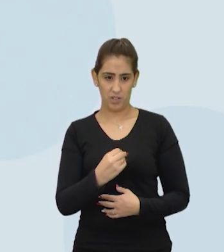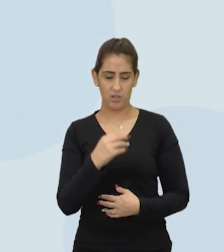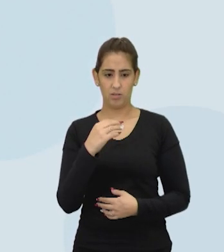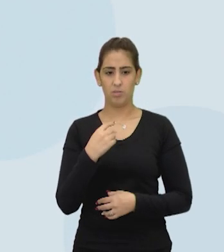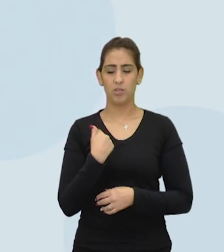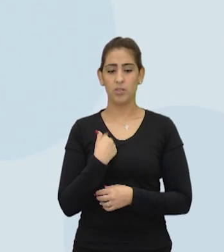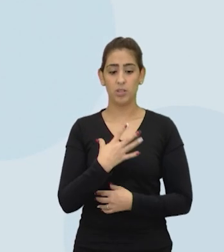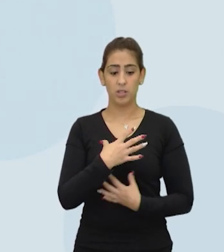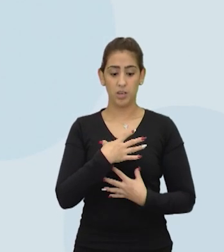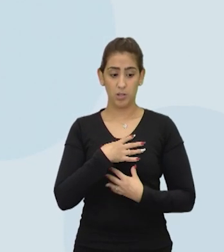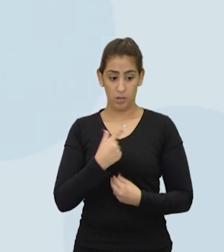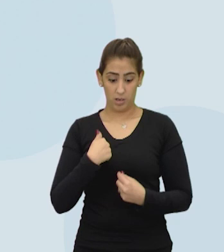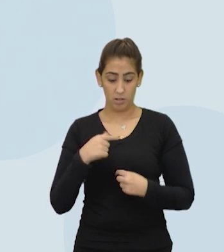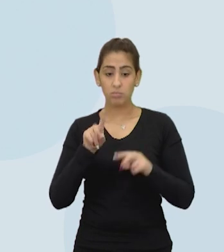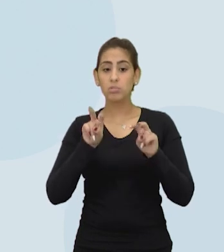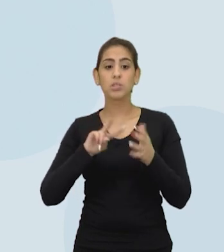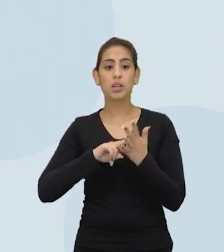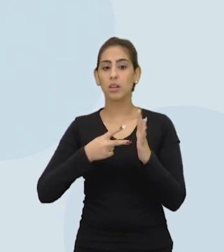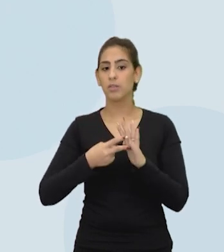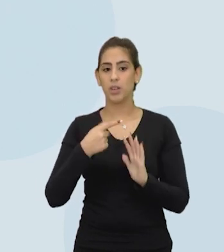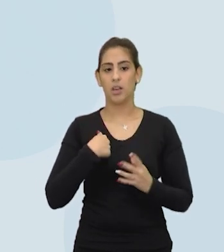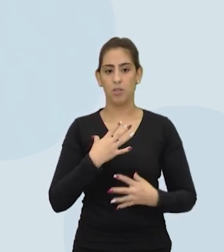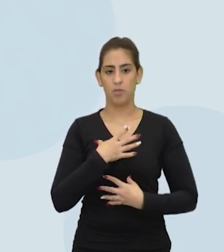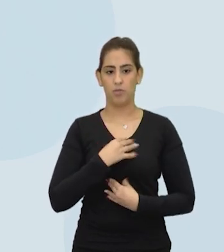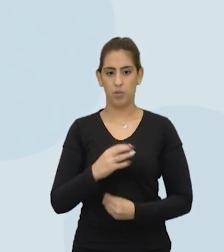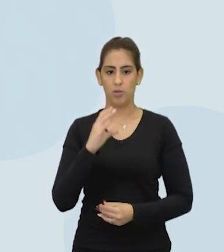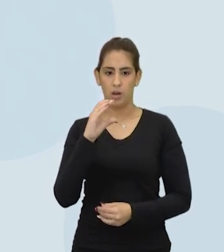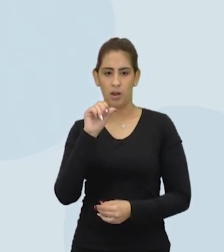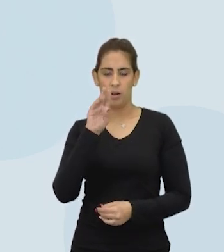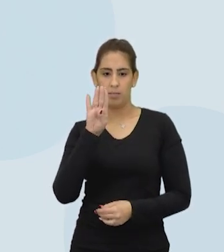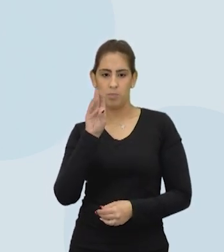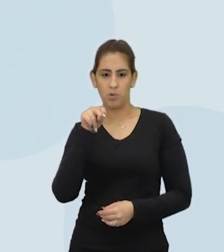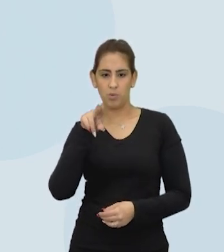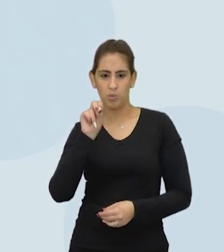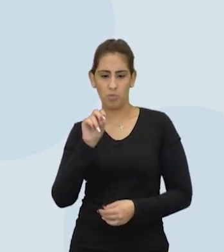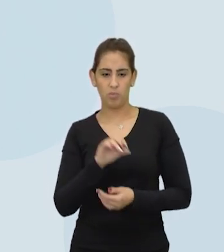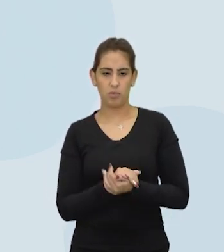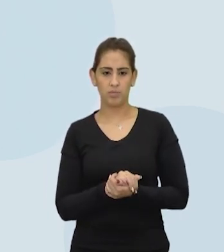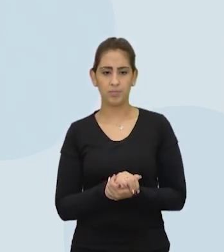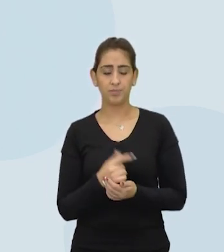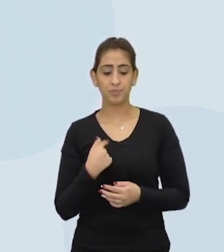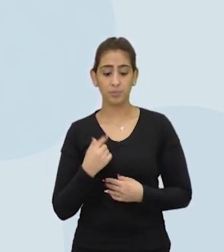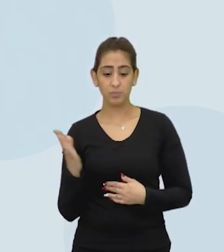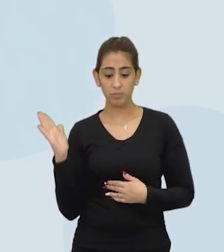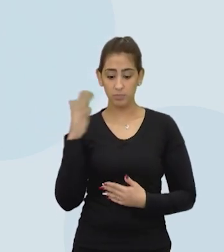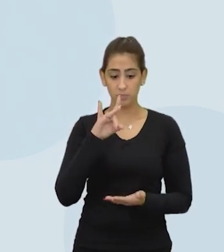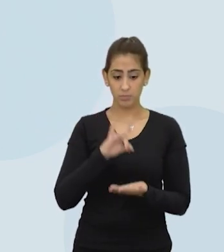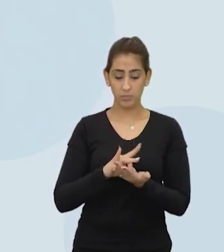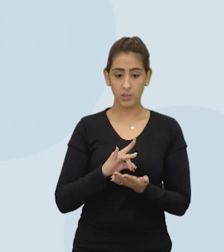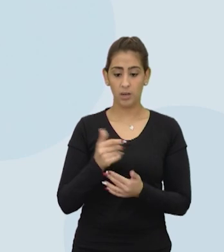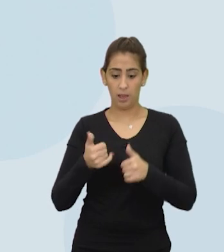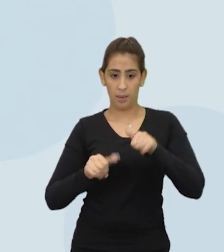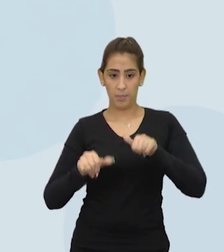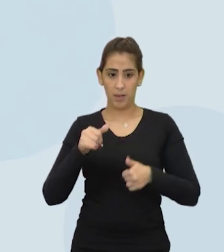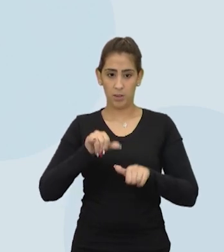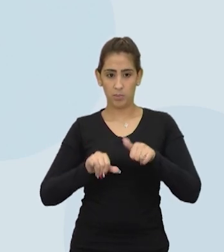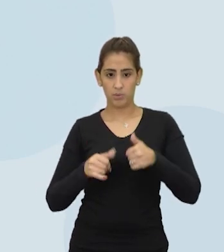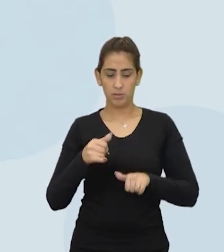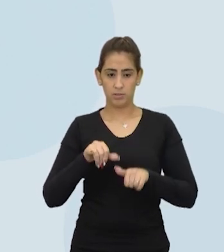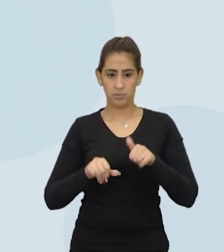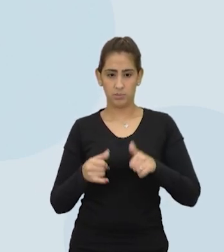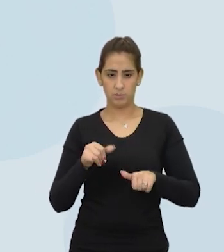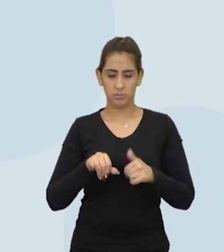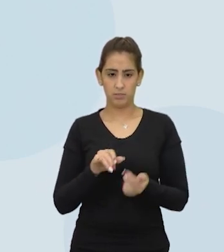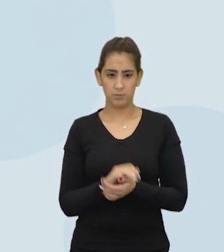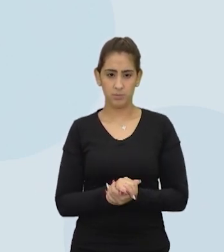ou seja, eu sou filho de... Eu nasci, eu sou oriundo, eu vim de elementos químicos.